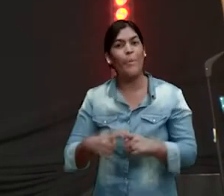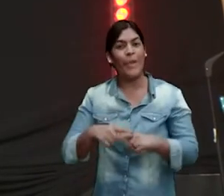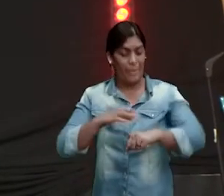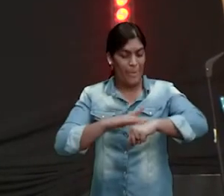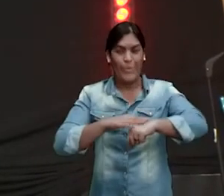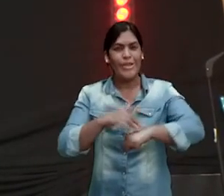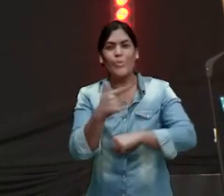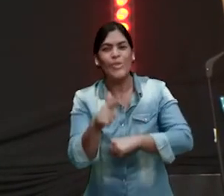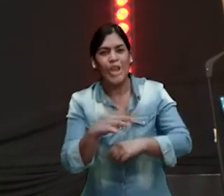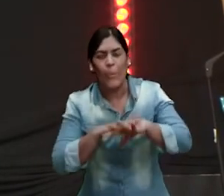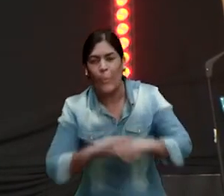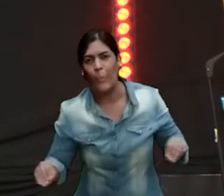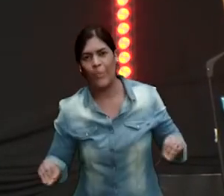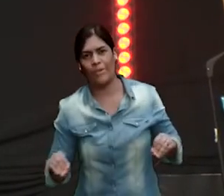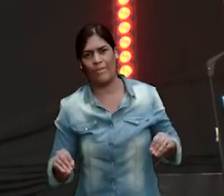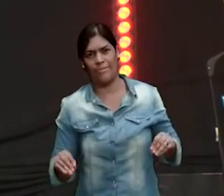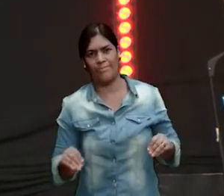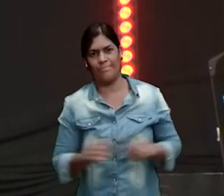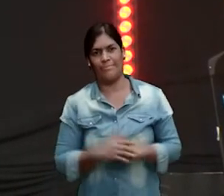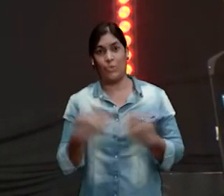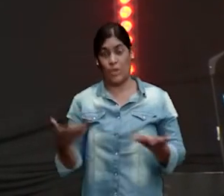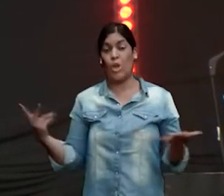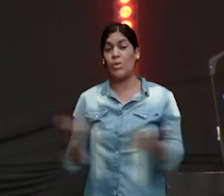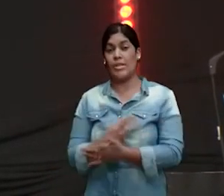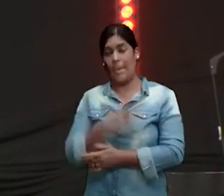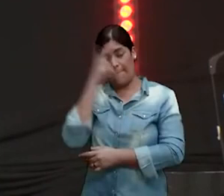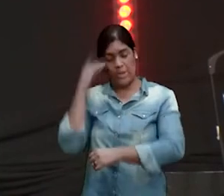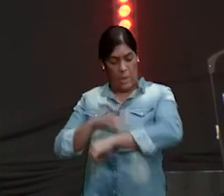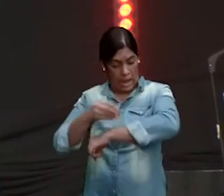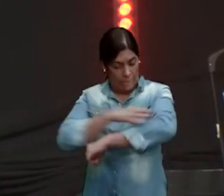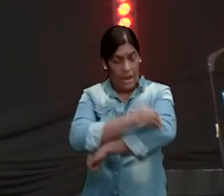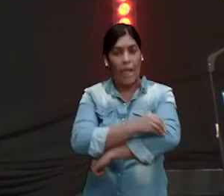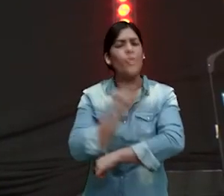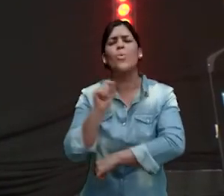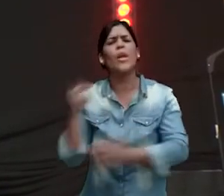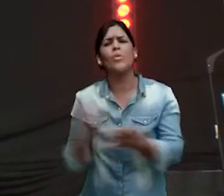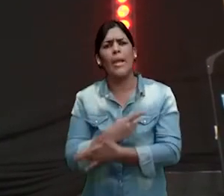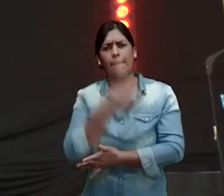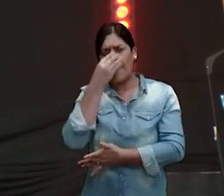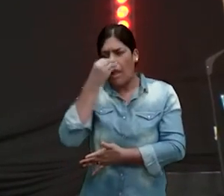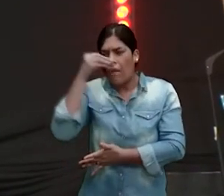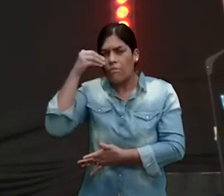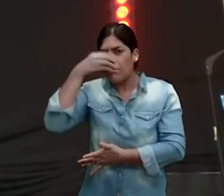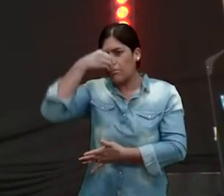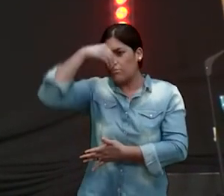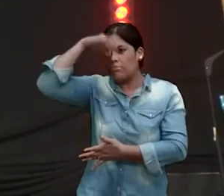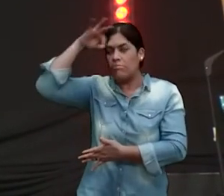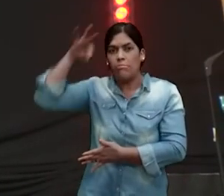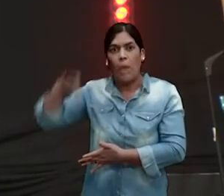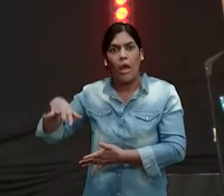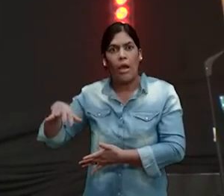uma doença sem cura e quando a lepra chegava pegava o nariz da Sky pegava orelha